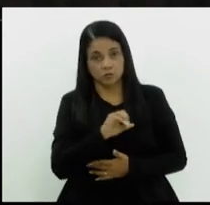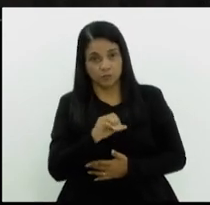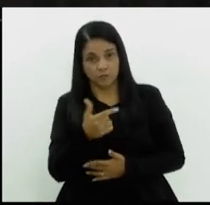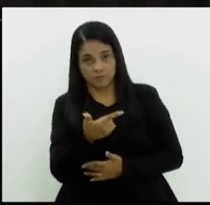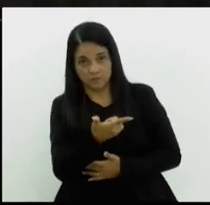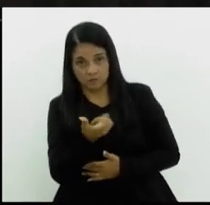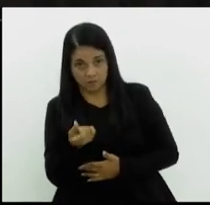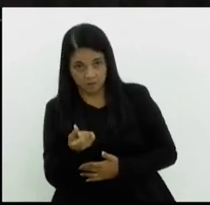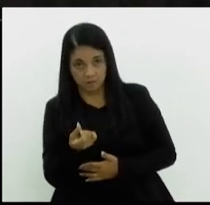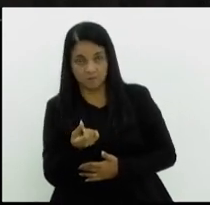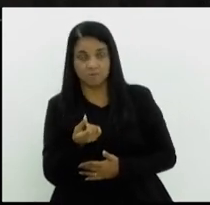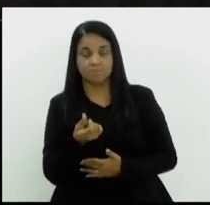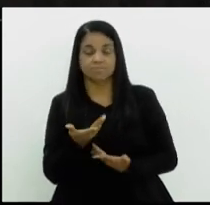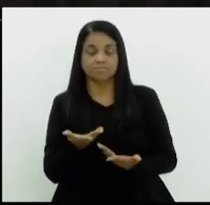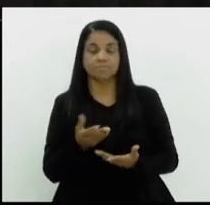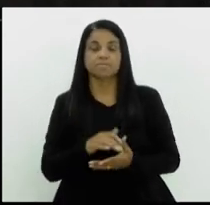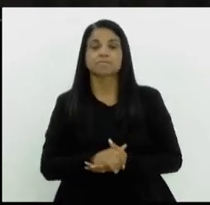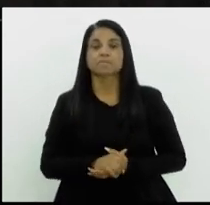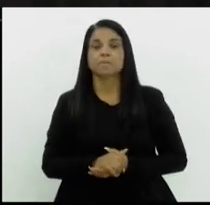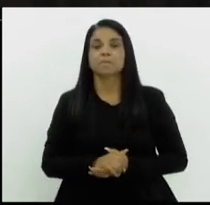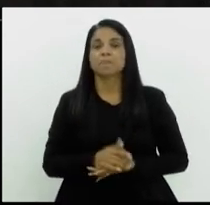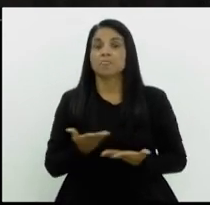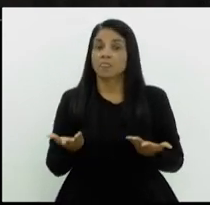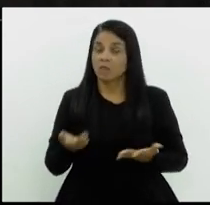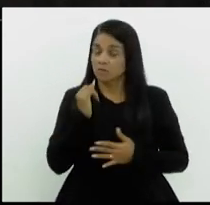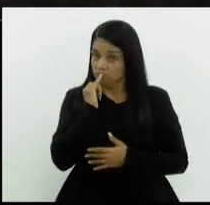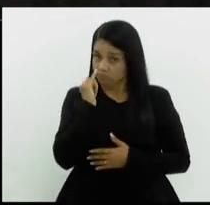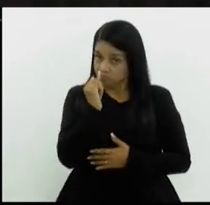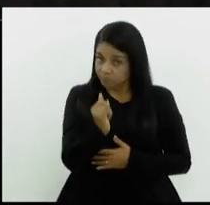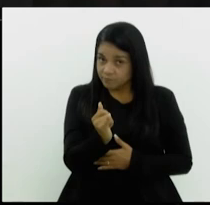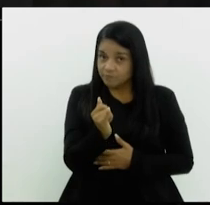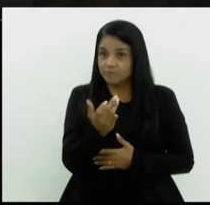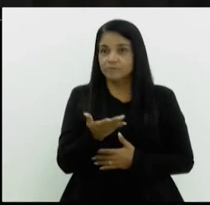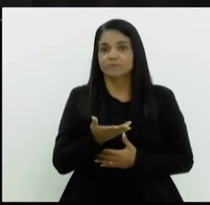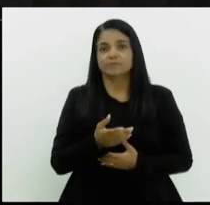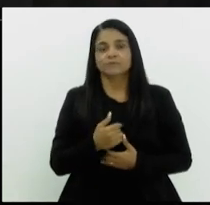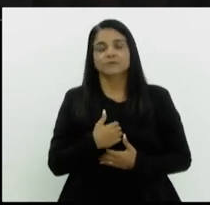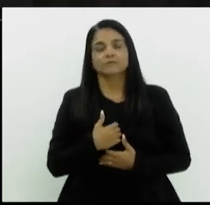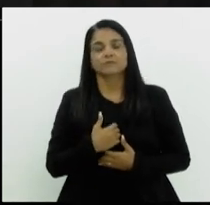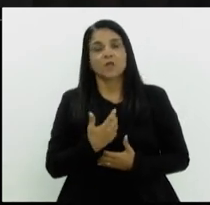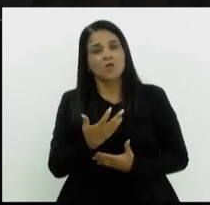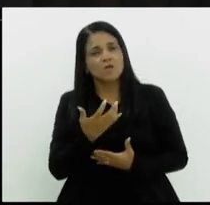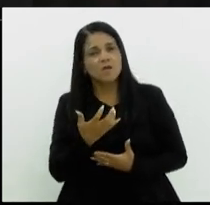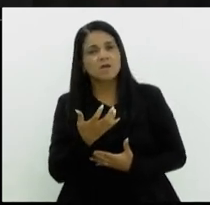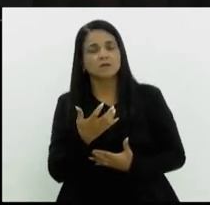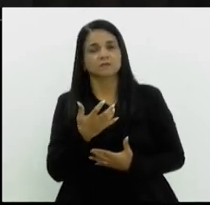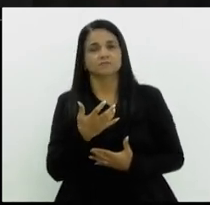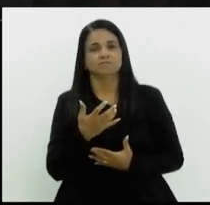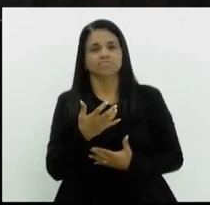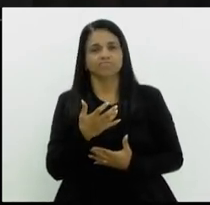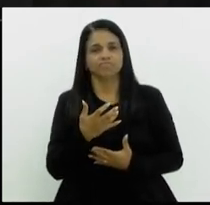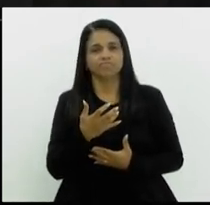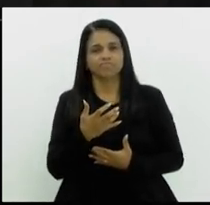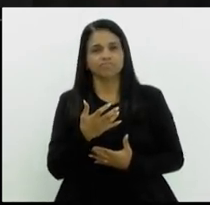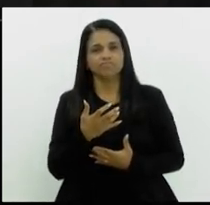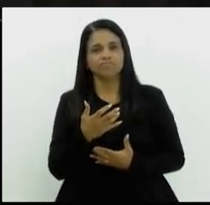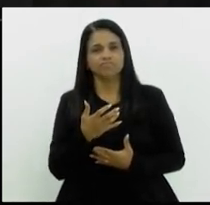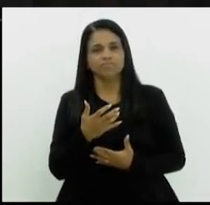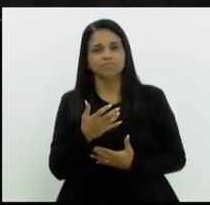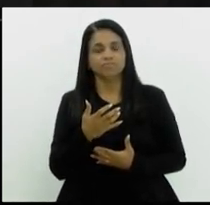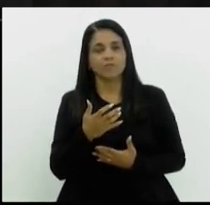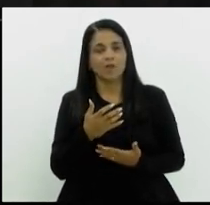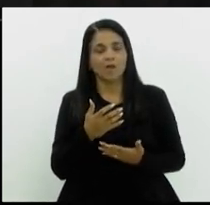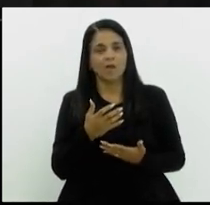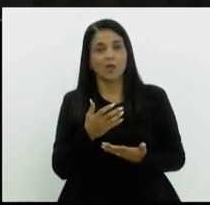projeções. Dito isso, senhor presidente, eu queria ir para alguns